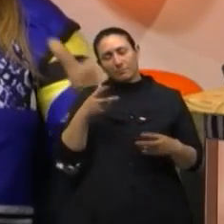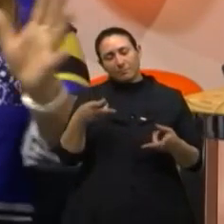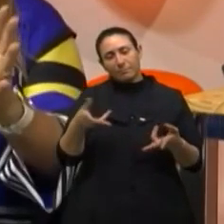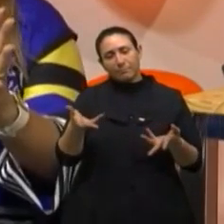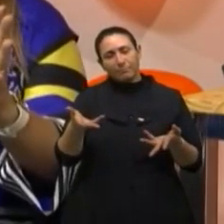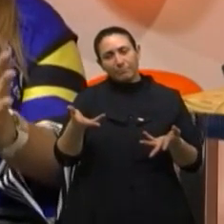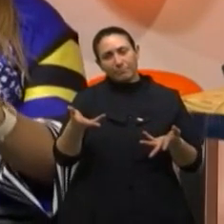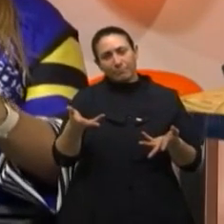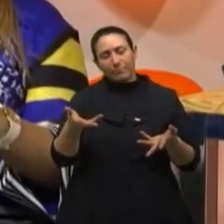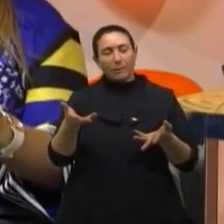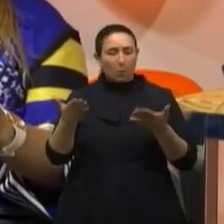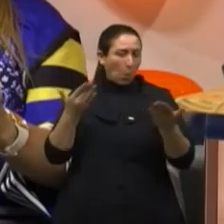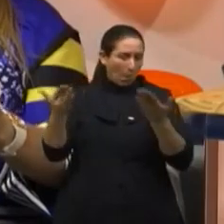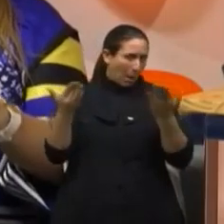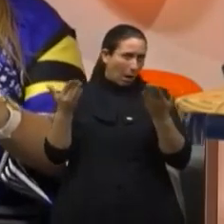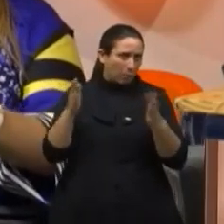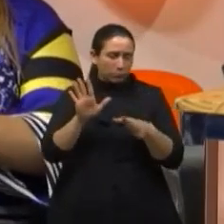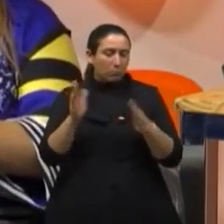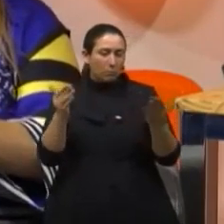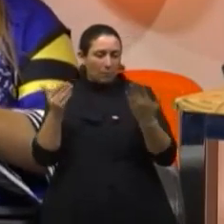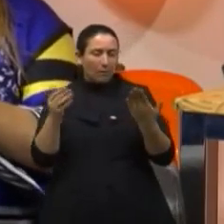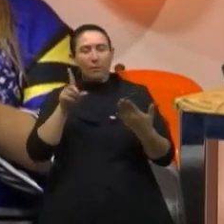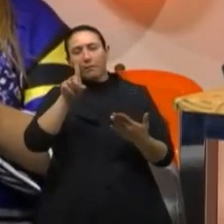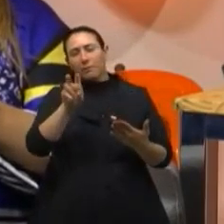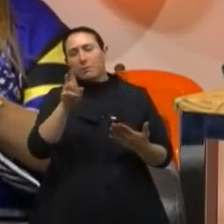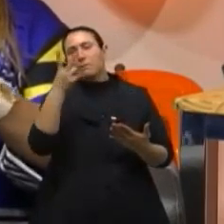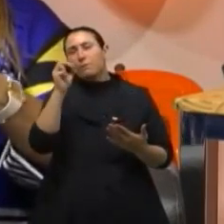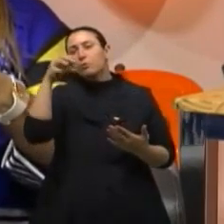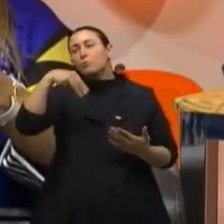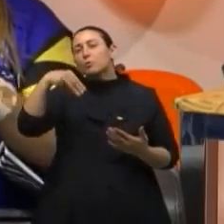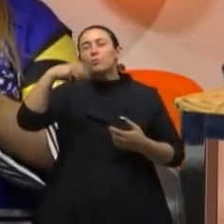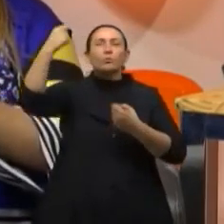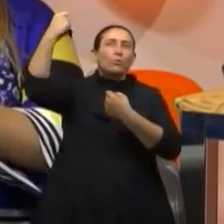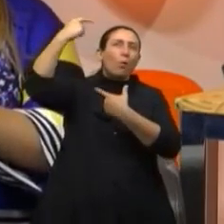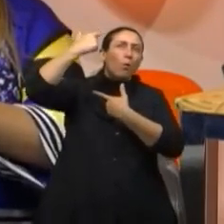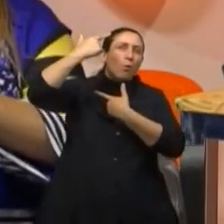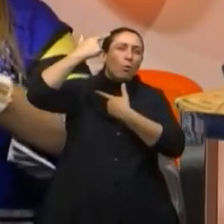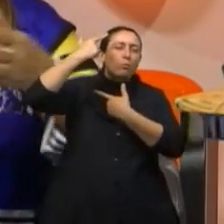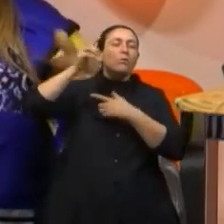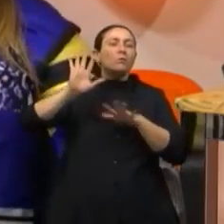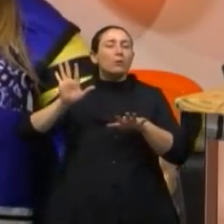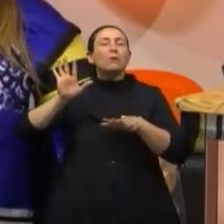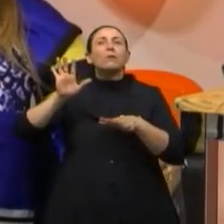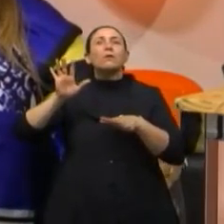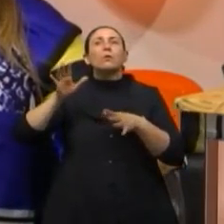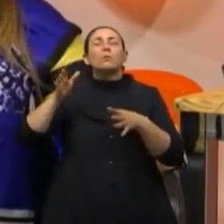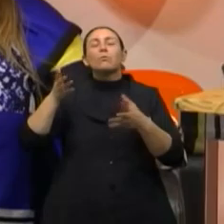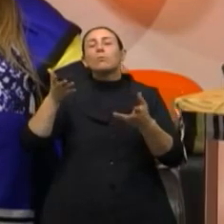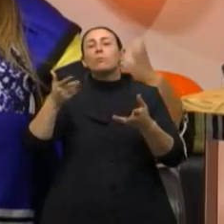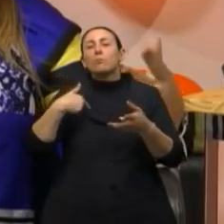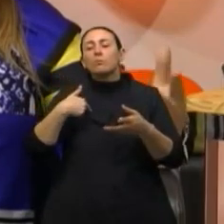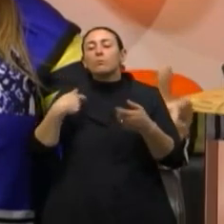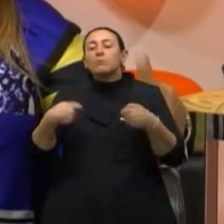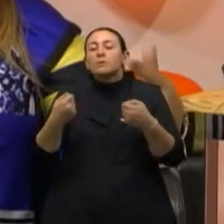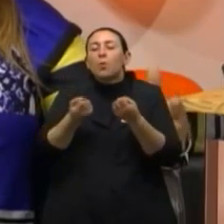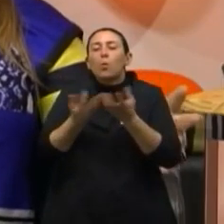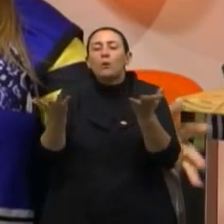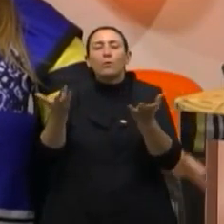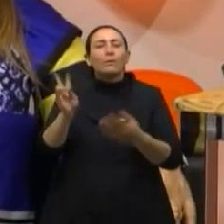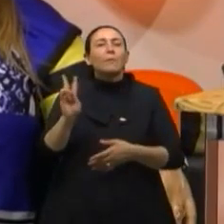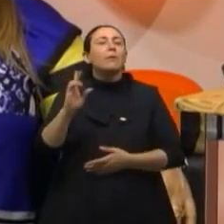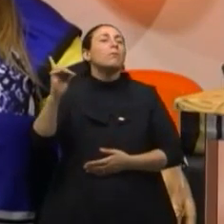considerável comparar 15 20 minutos no sol quanto que eu precisaria né Uhum eh dessa quantidade